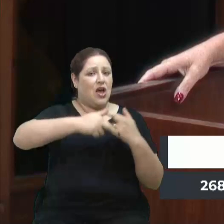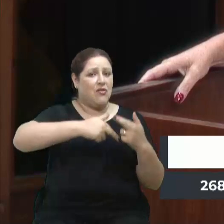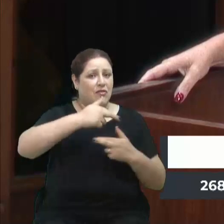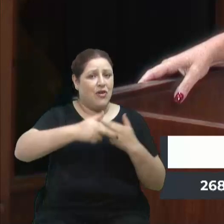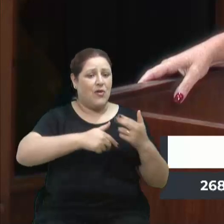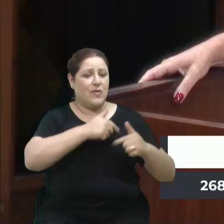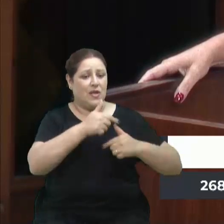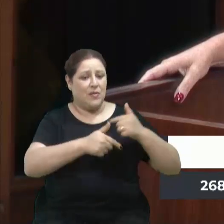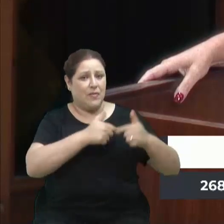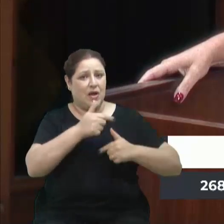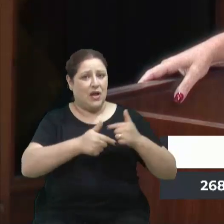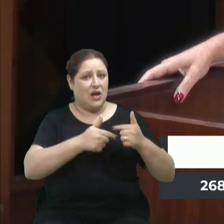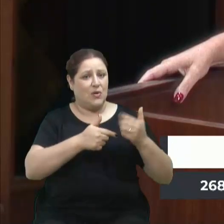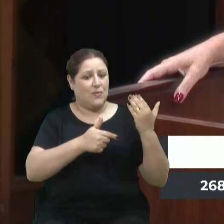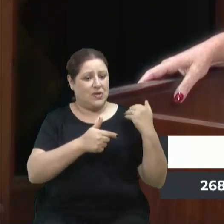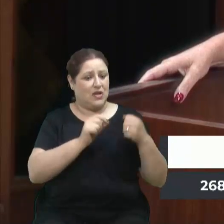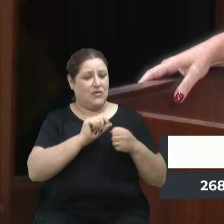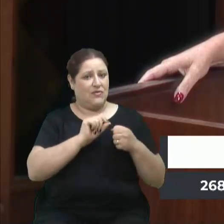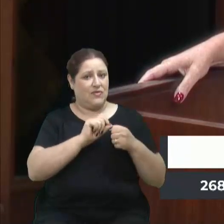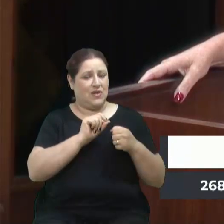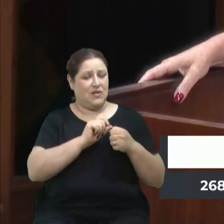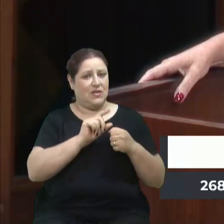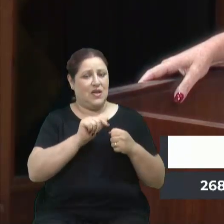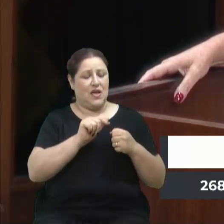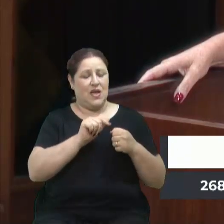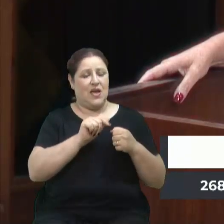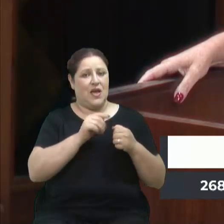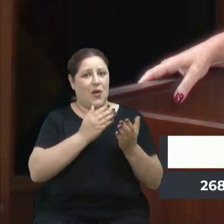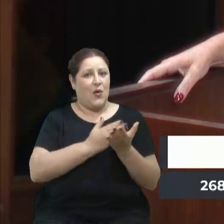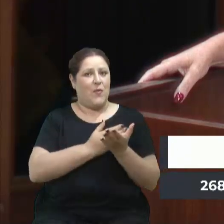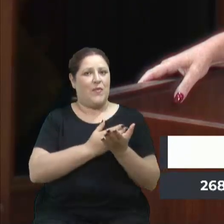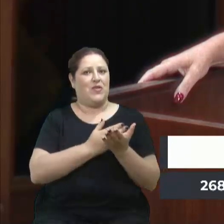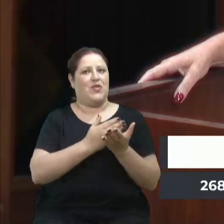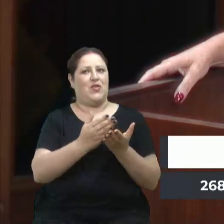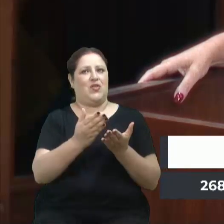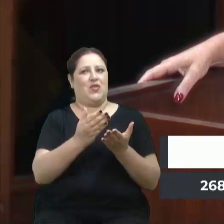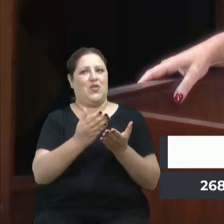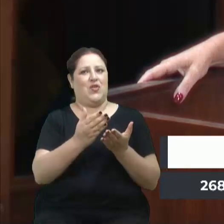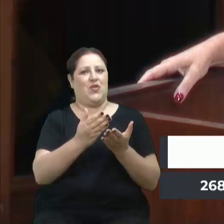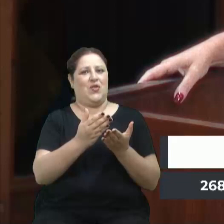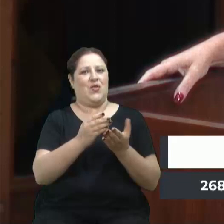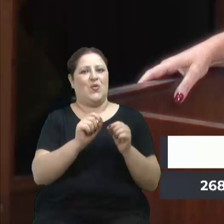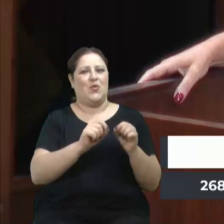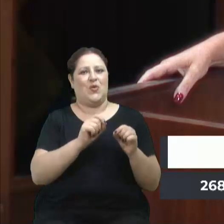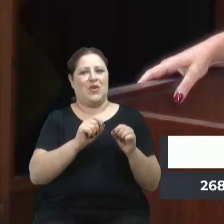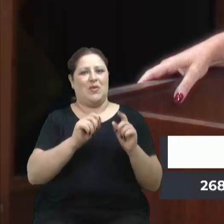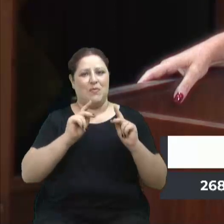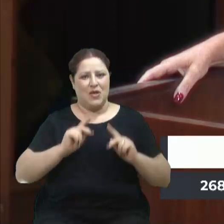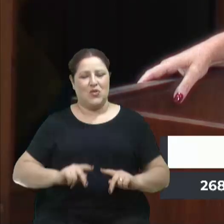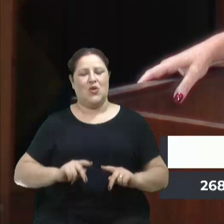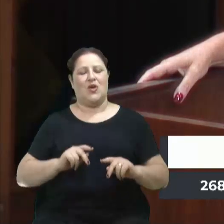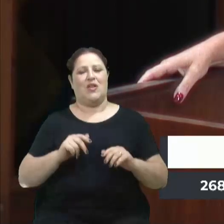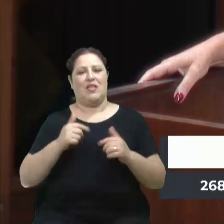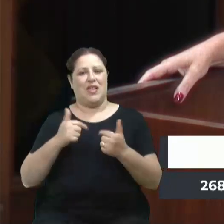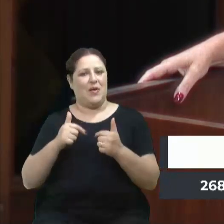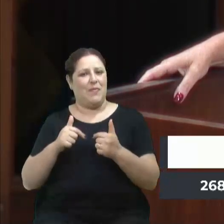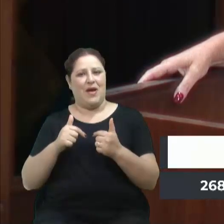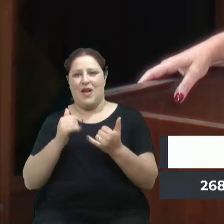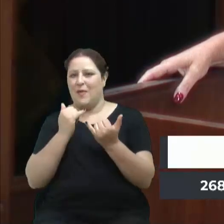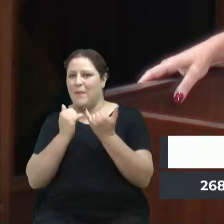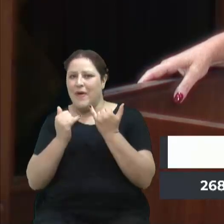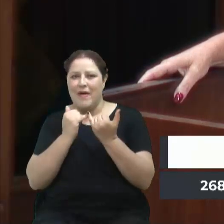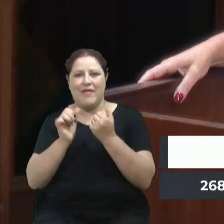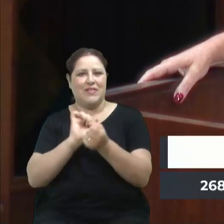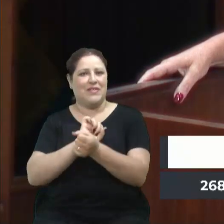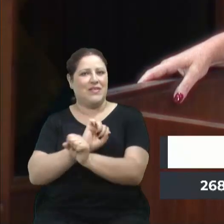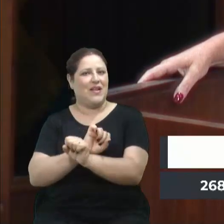da forma como foi feita, foi a porta do trabalho análogo à escravização no